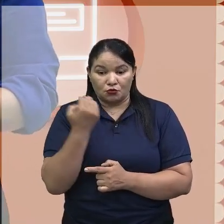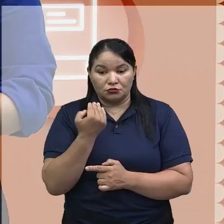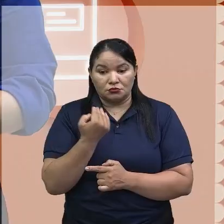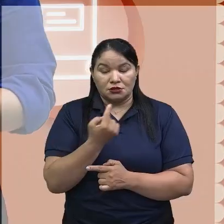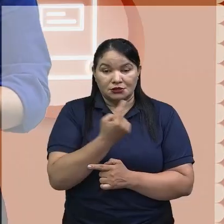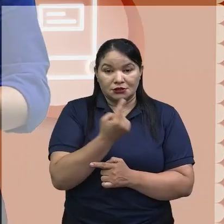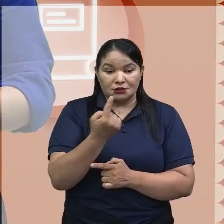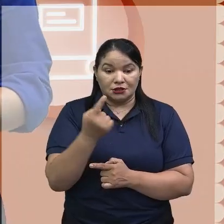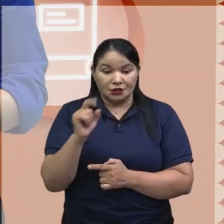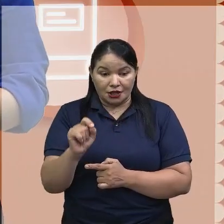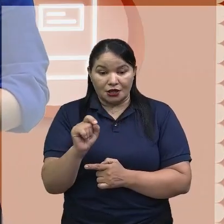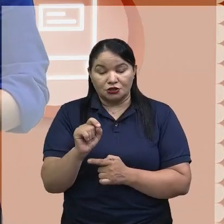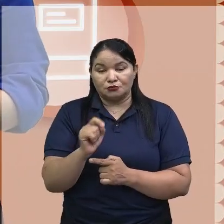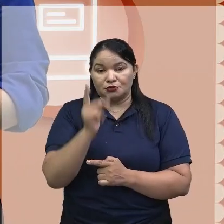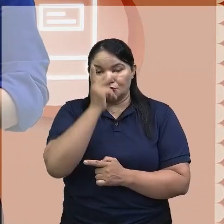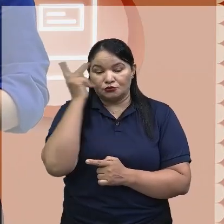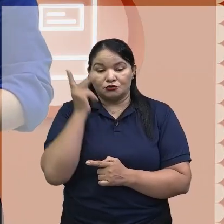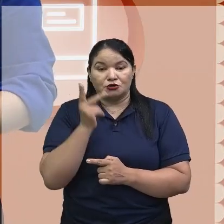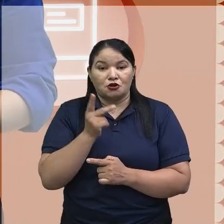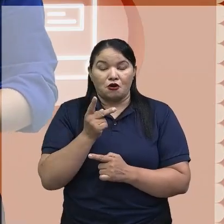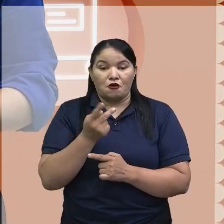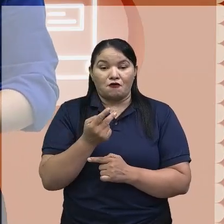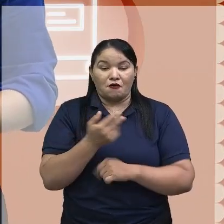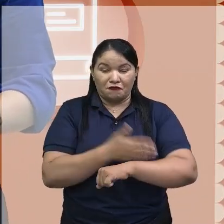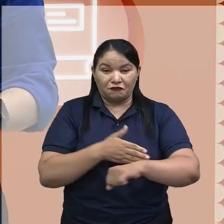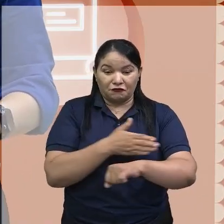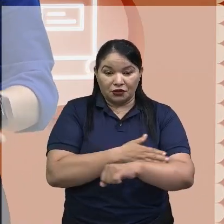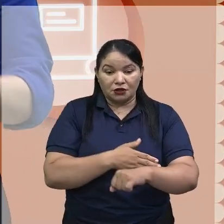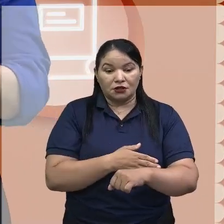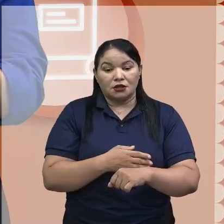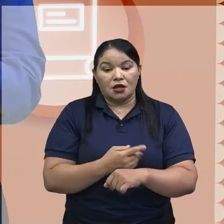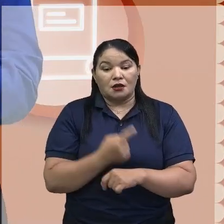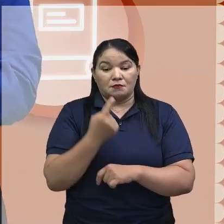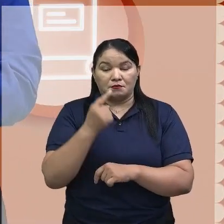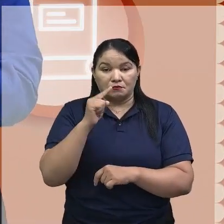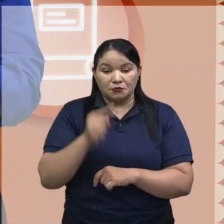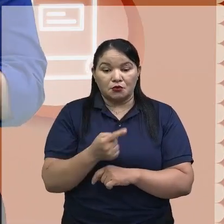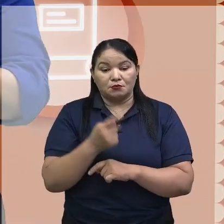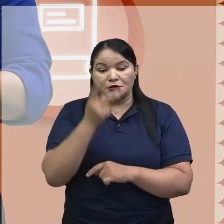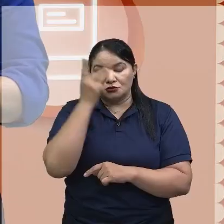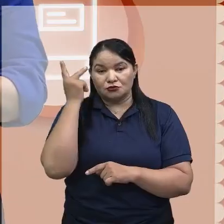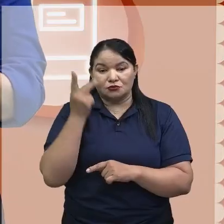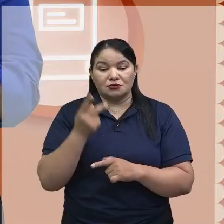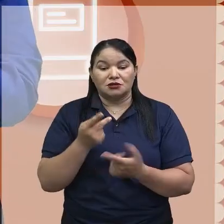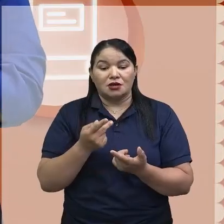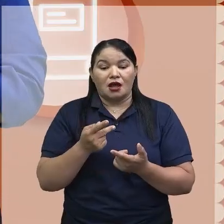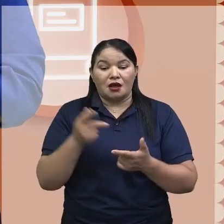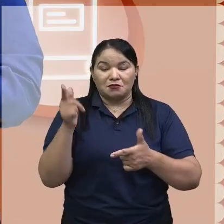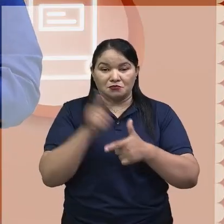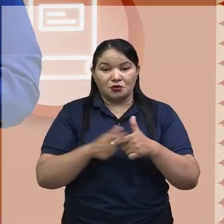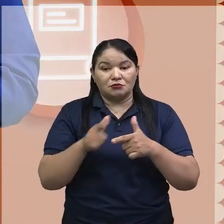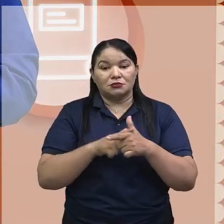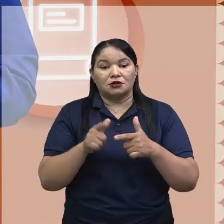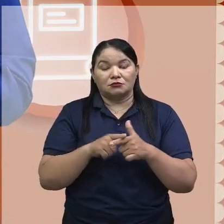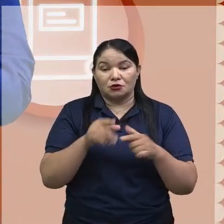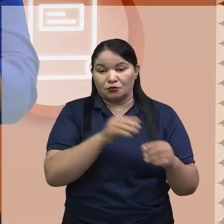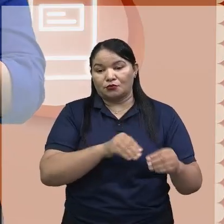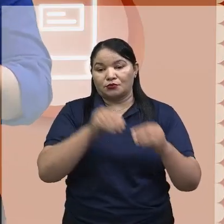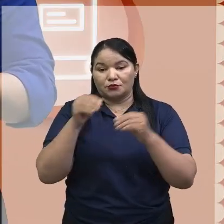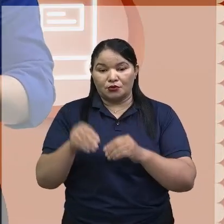feridas e quase 1.000 presos e 500 pessoas que foram degradadas para o Acre,